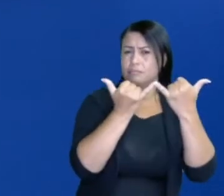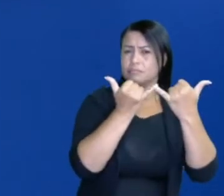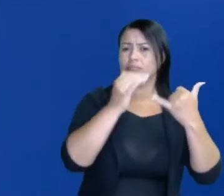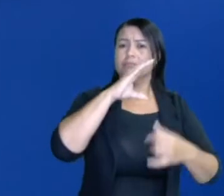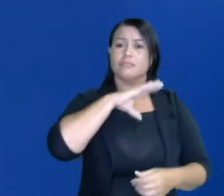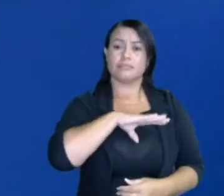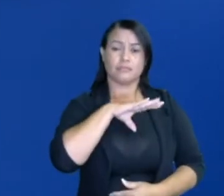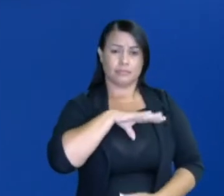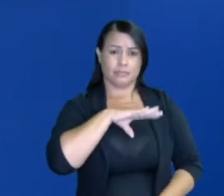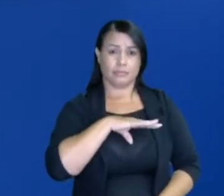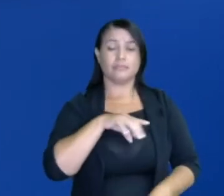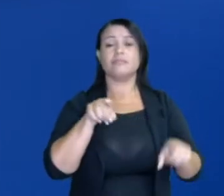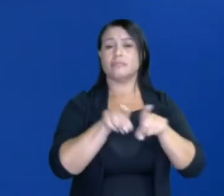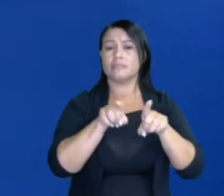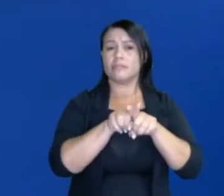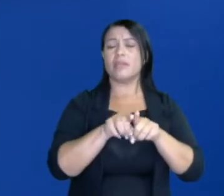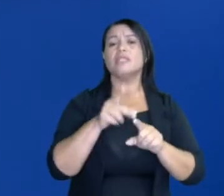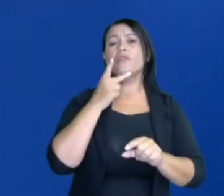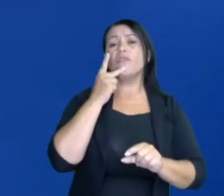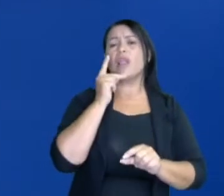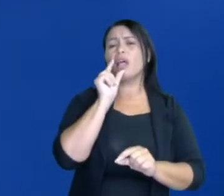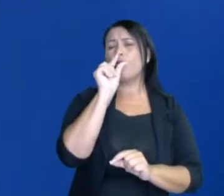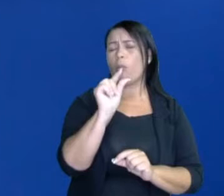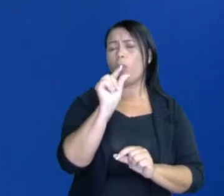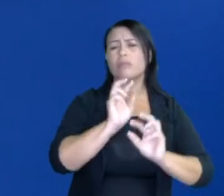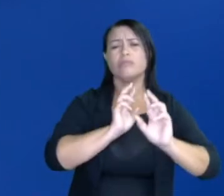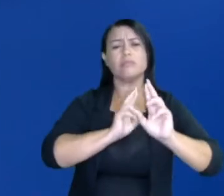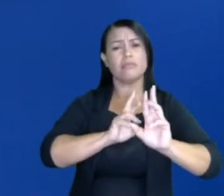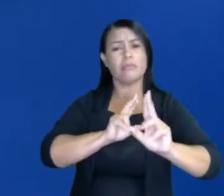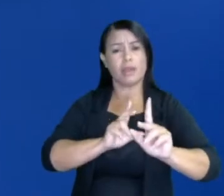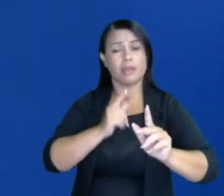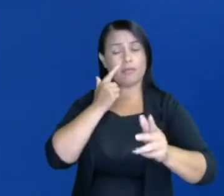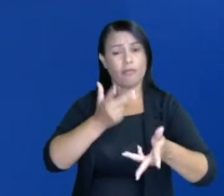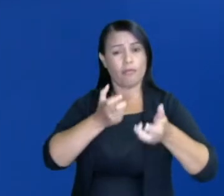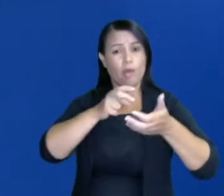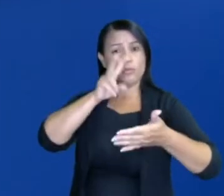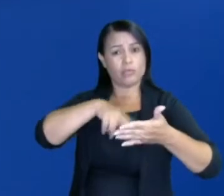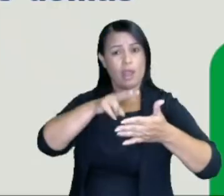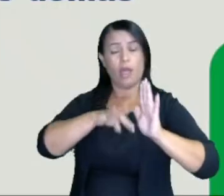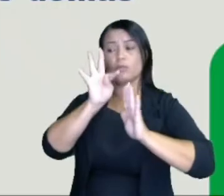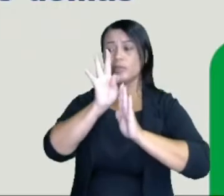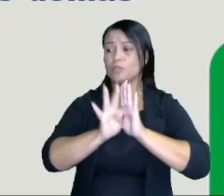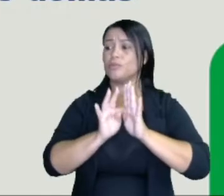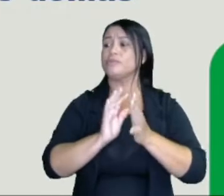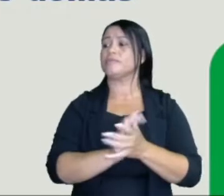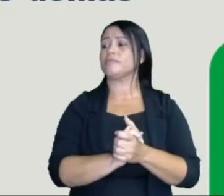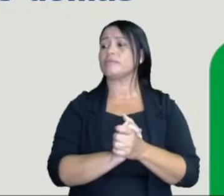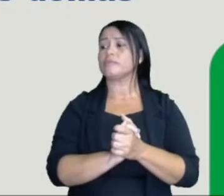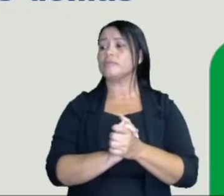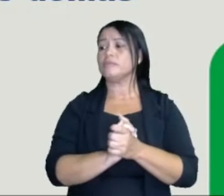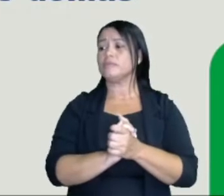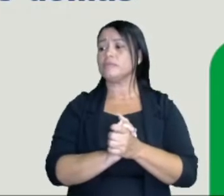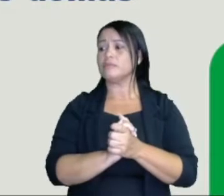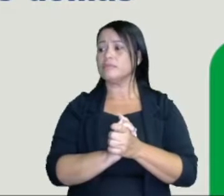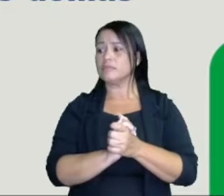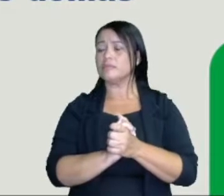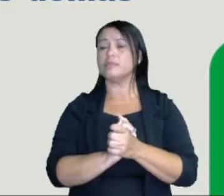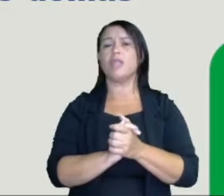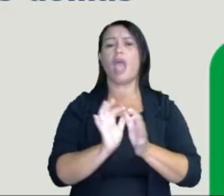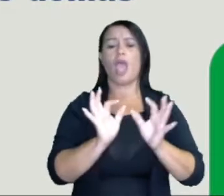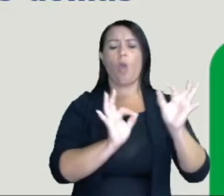com o português, elas são pronunciadas um pouquinho diferente. Então vamos lá ler esse texto. El